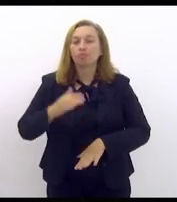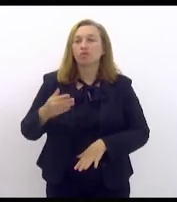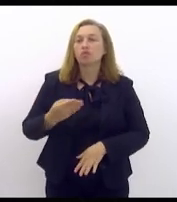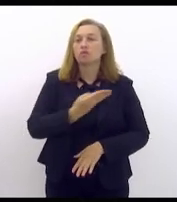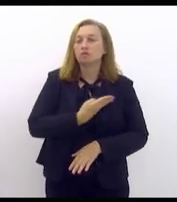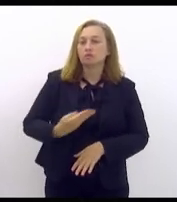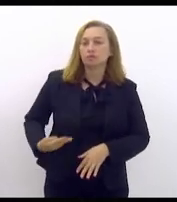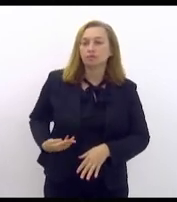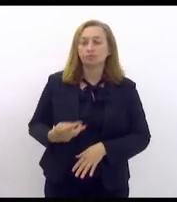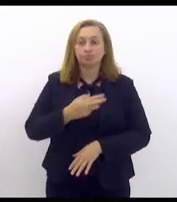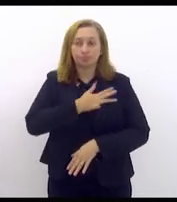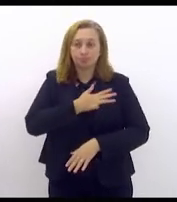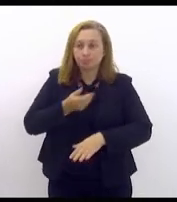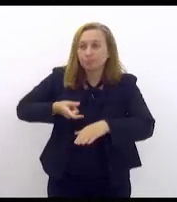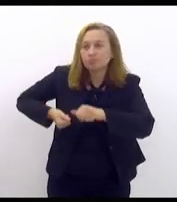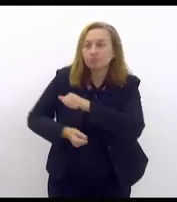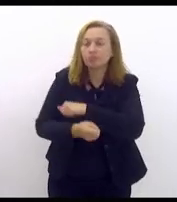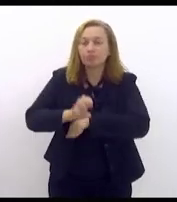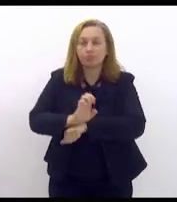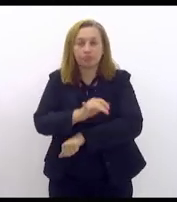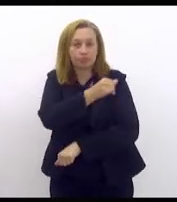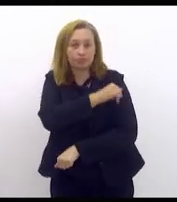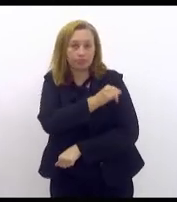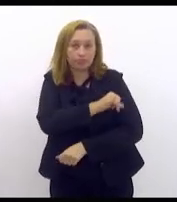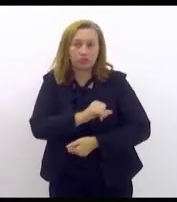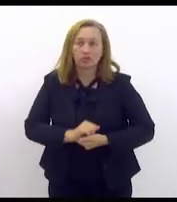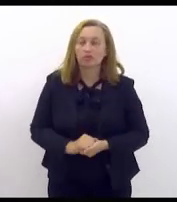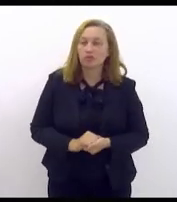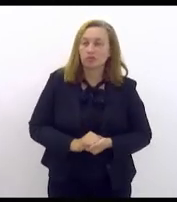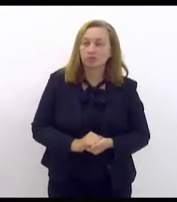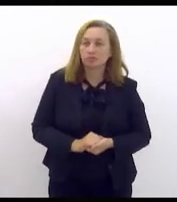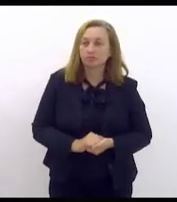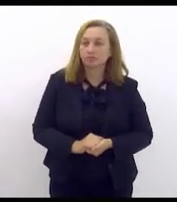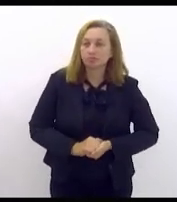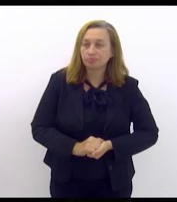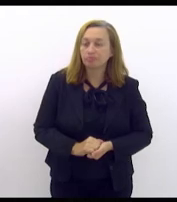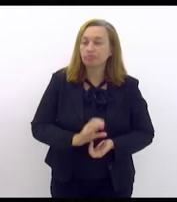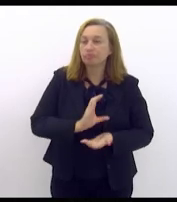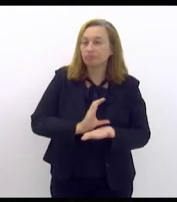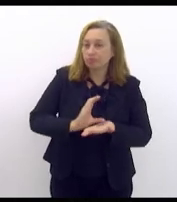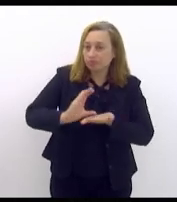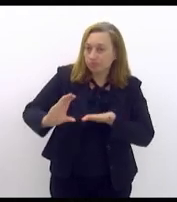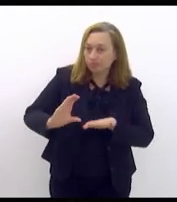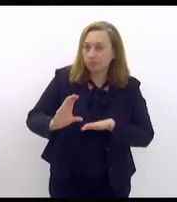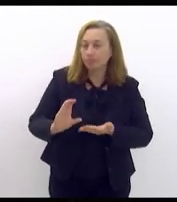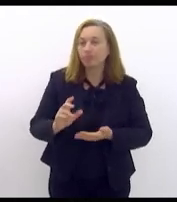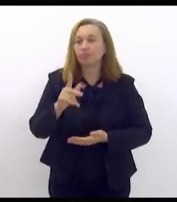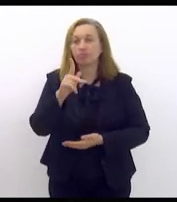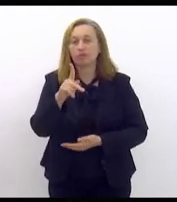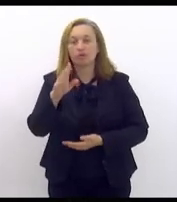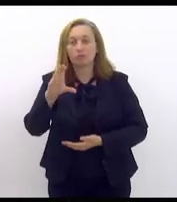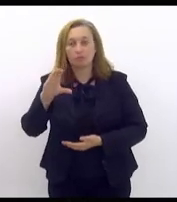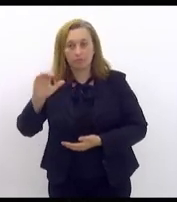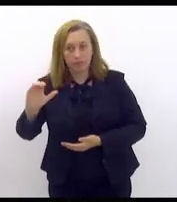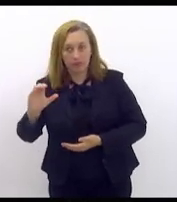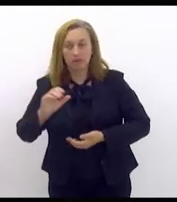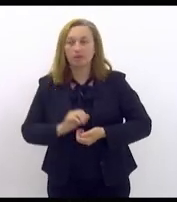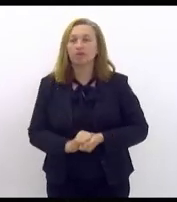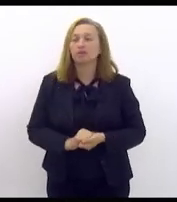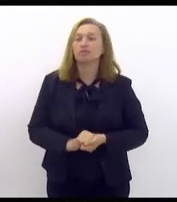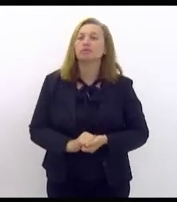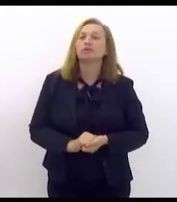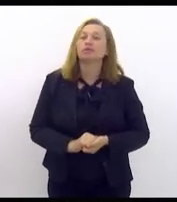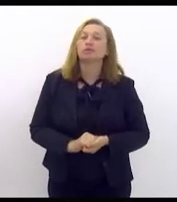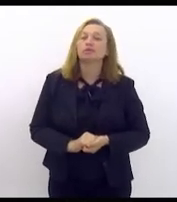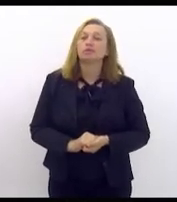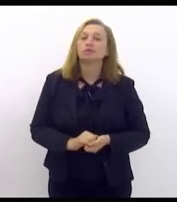Lula invista no Estado do Rio de Janeiro, através de expressivo investimento projetado pelo PAC, estenda a mão